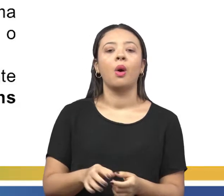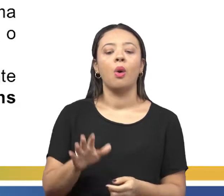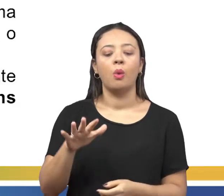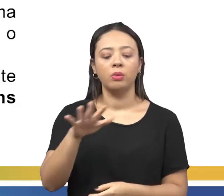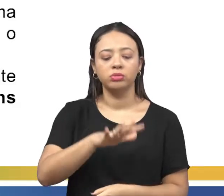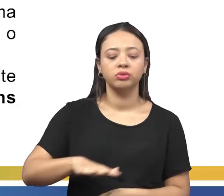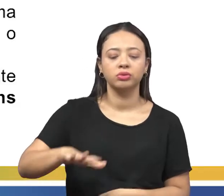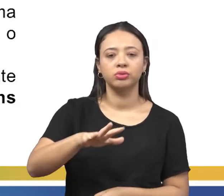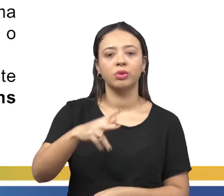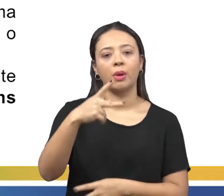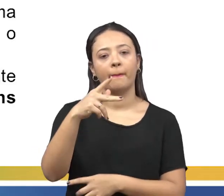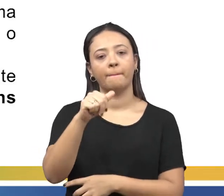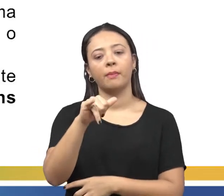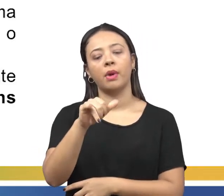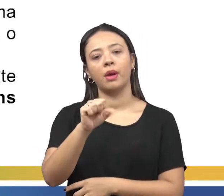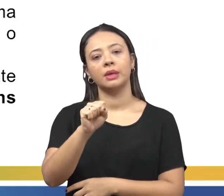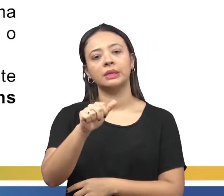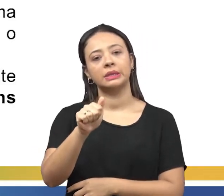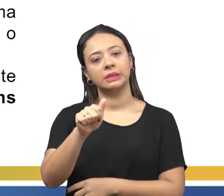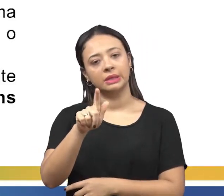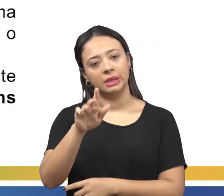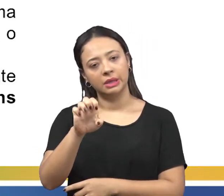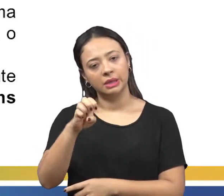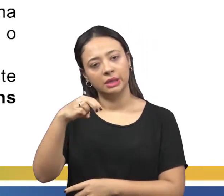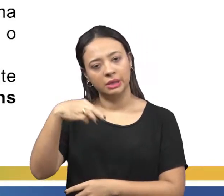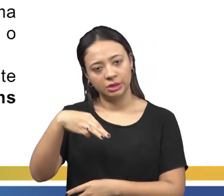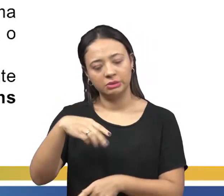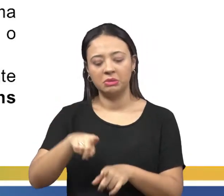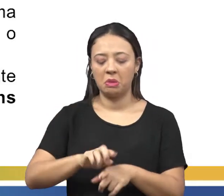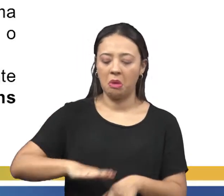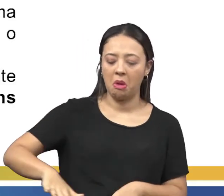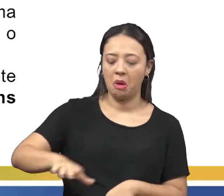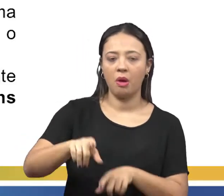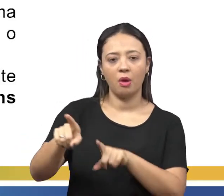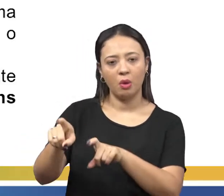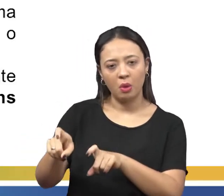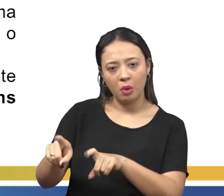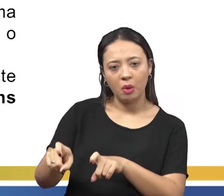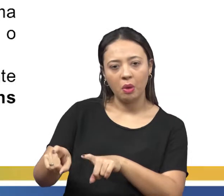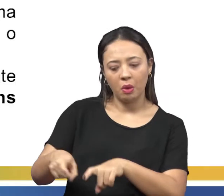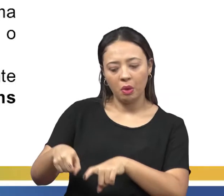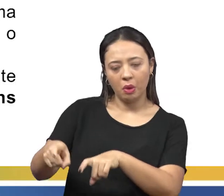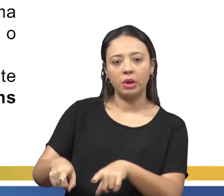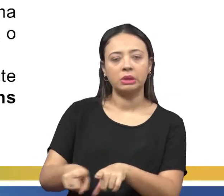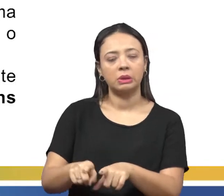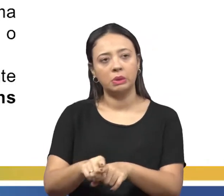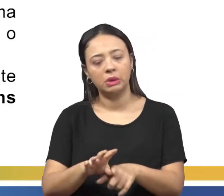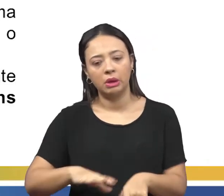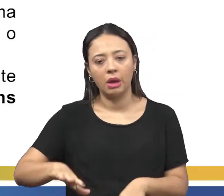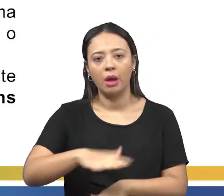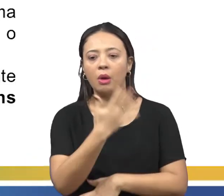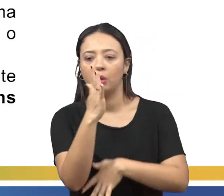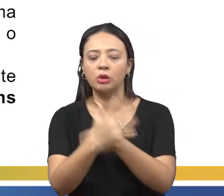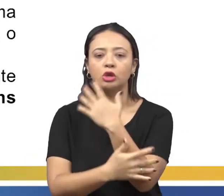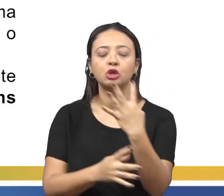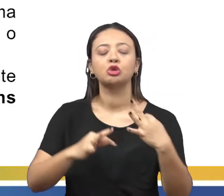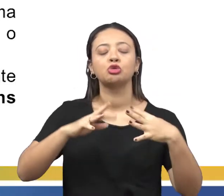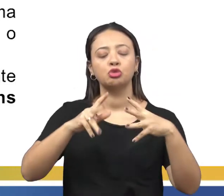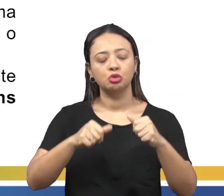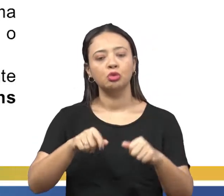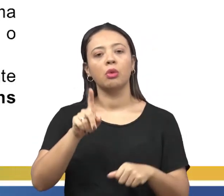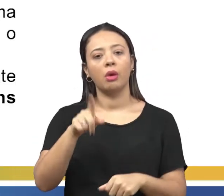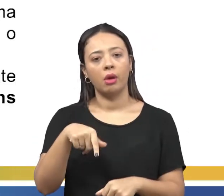caos de centro de uma grande cidade, o espaço de uma fazenda, a área de um bosque, então tudo isso a gente pode chamar de paisagem.